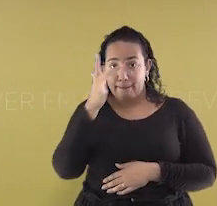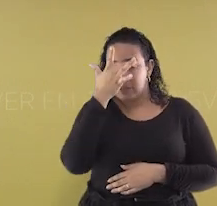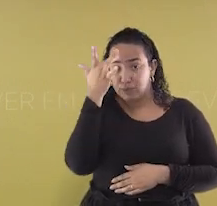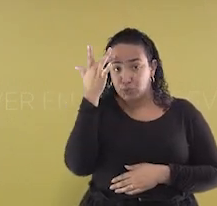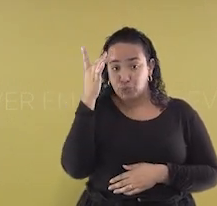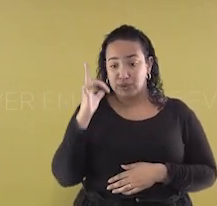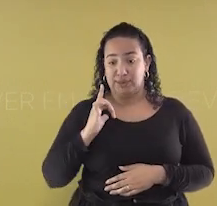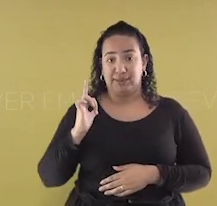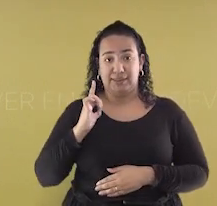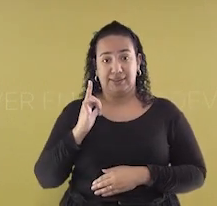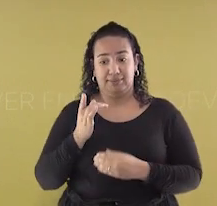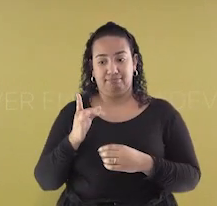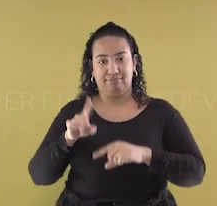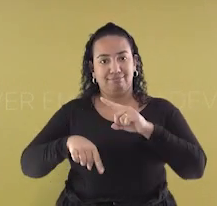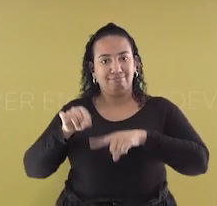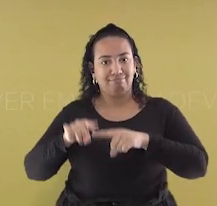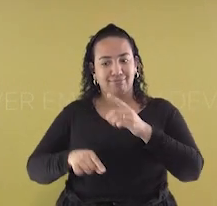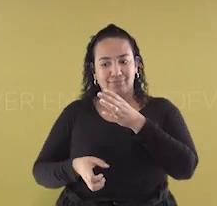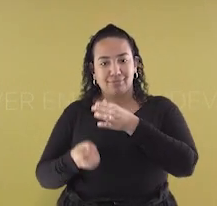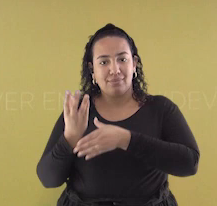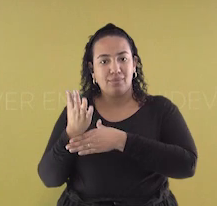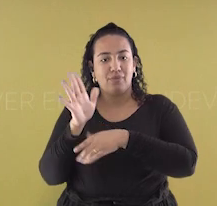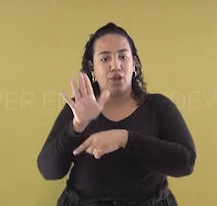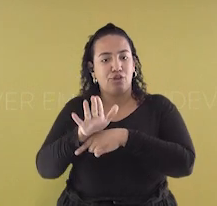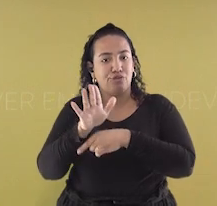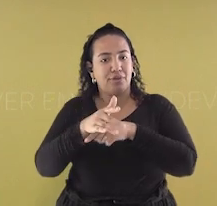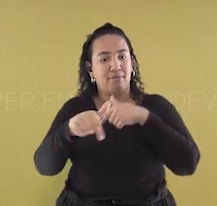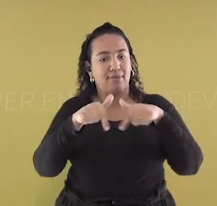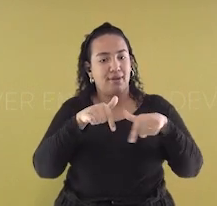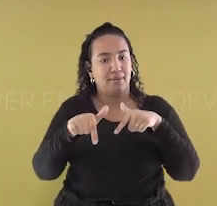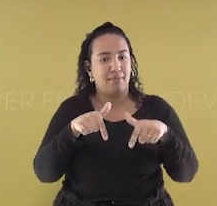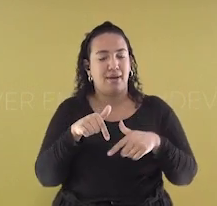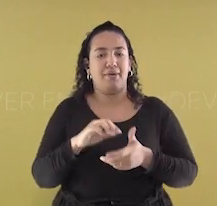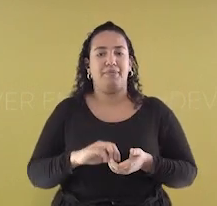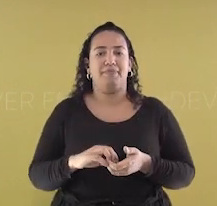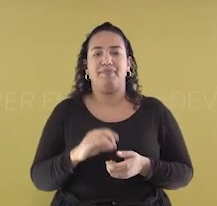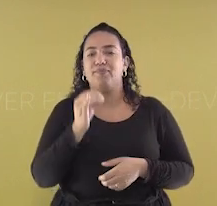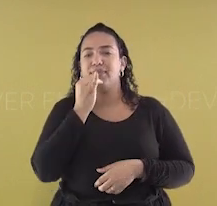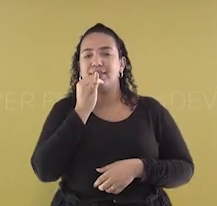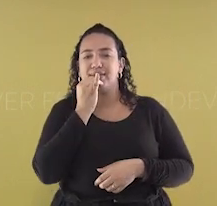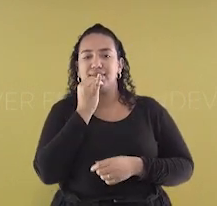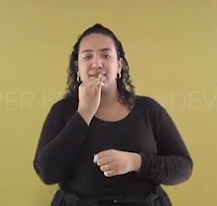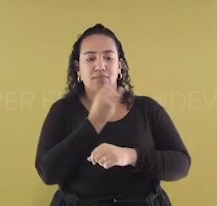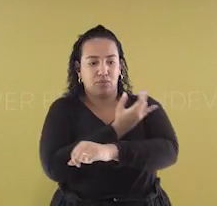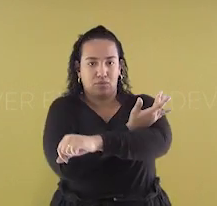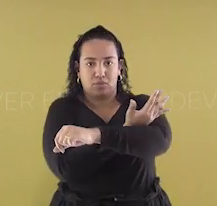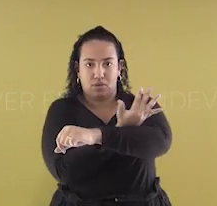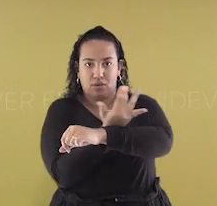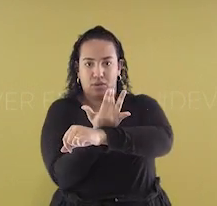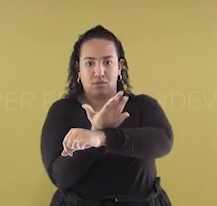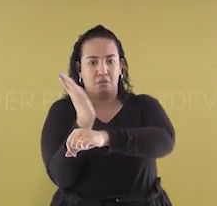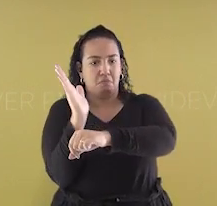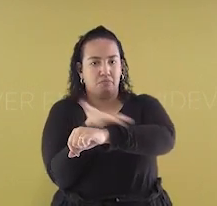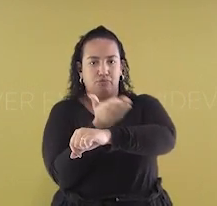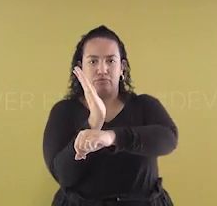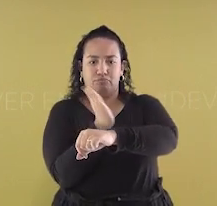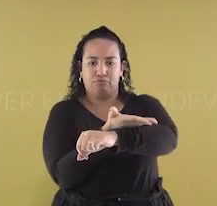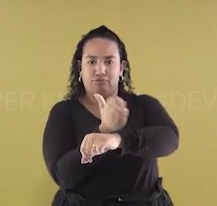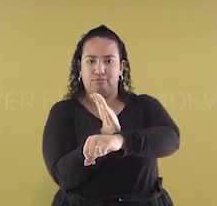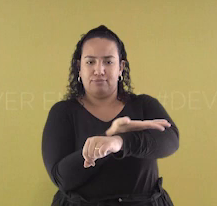algumas pessoas usando ferramentas que foram criadas para facilitar a vida. Uma foice para conseguir cortar